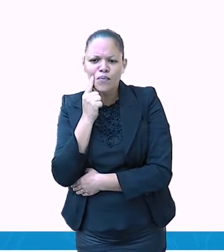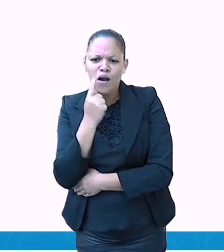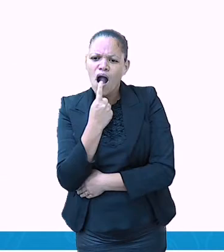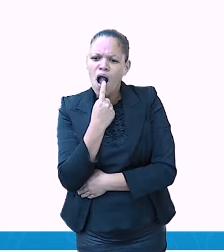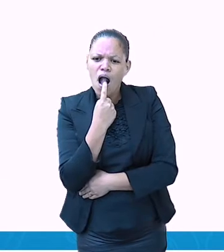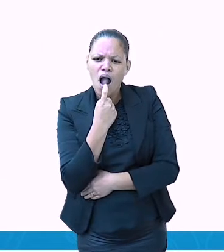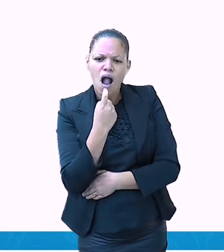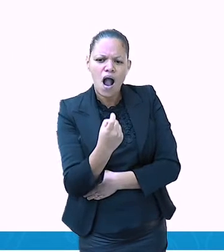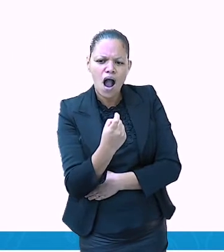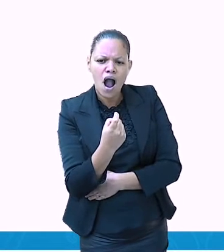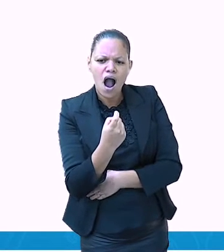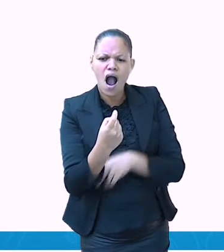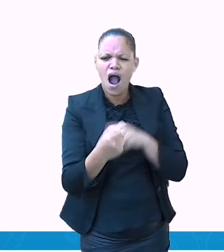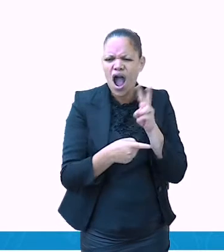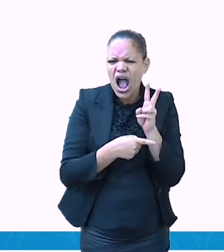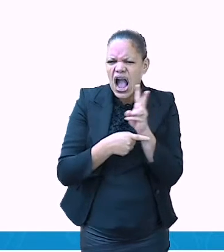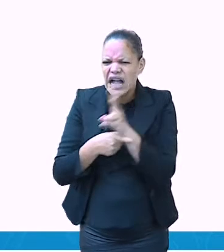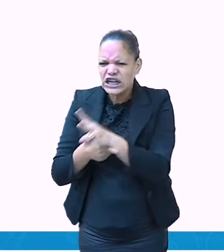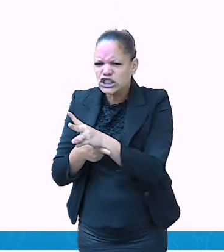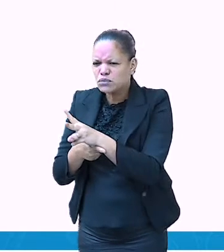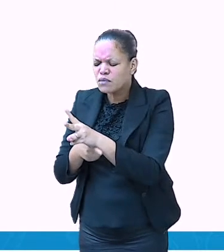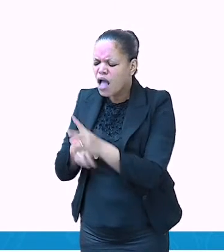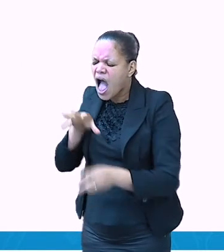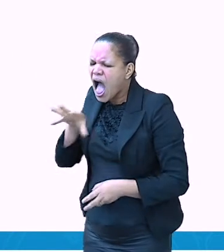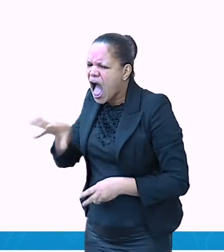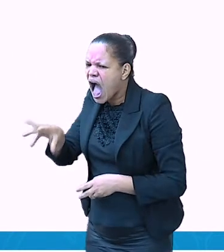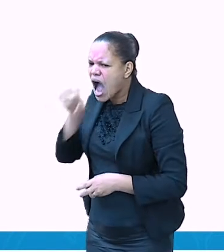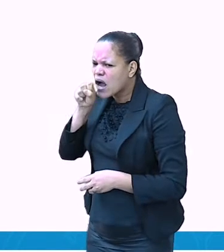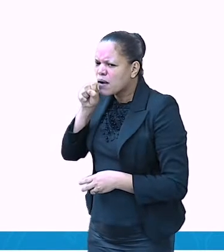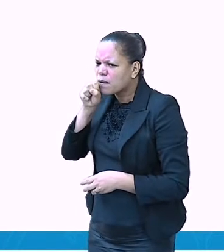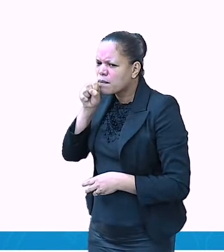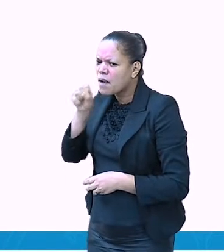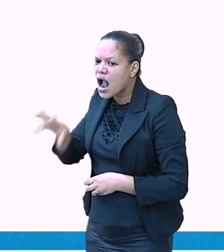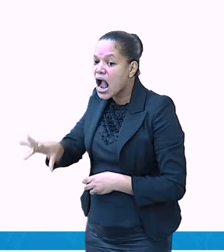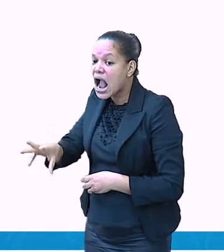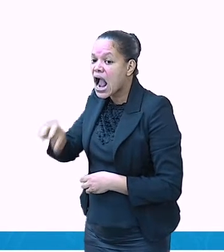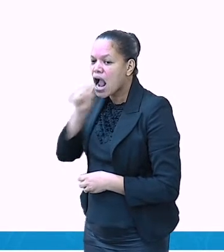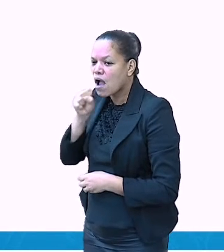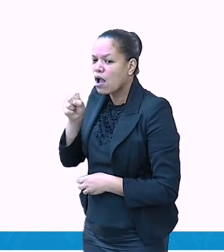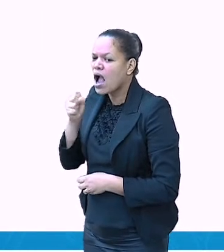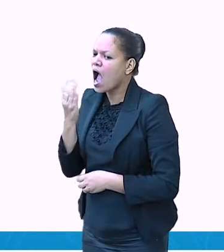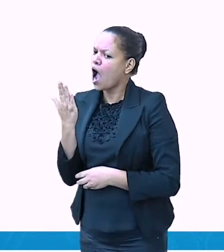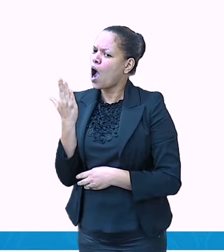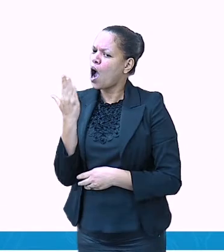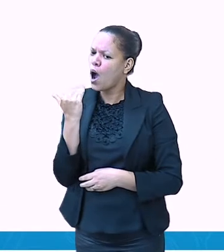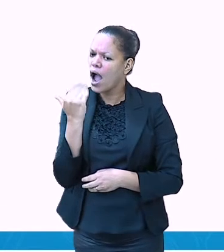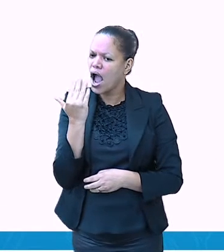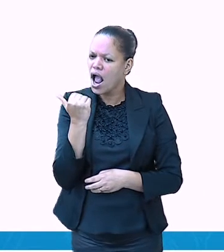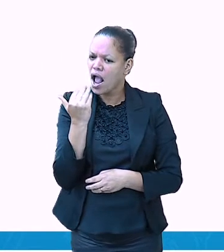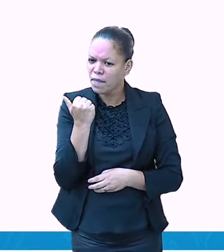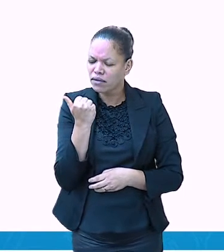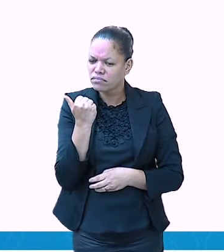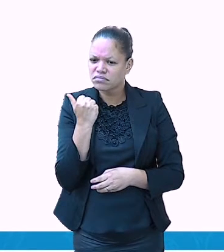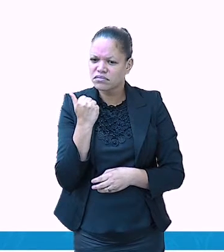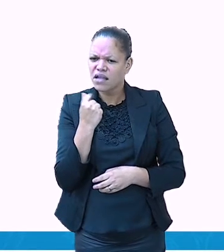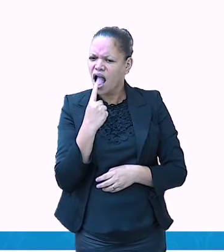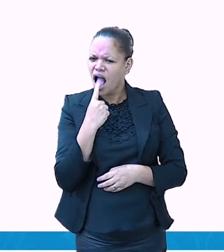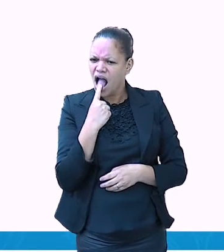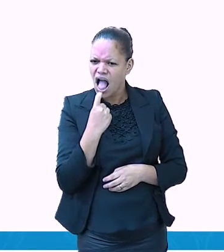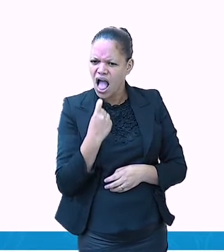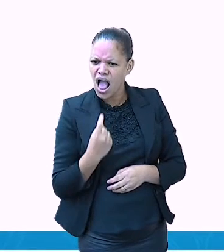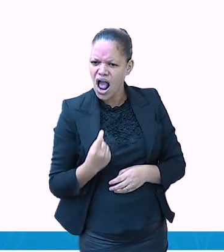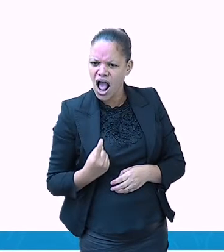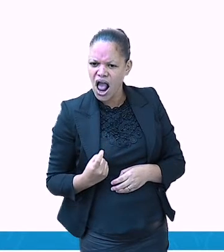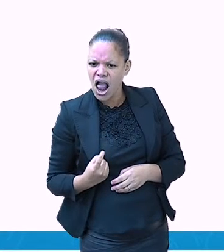na captura da presa, do alimento. E essa língua, ela tem uma substância pegajosa. Então,